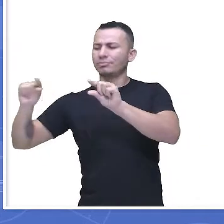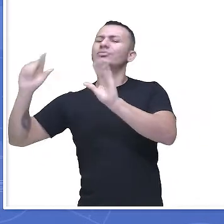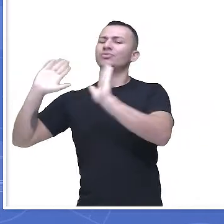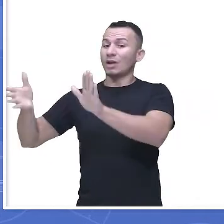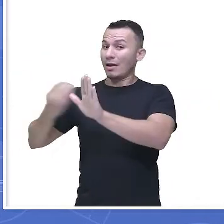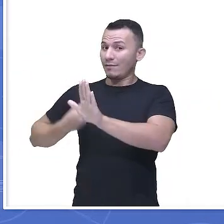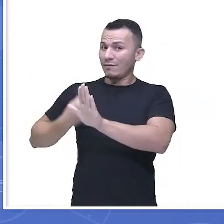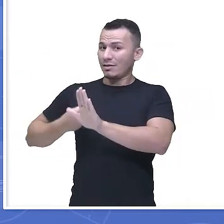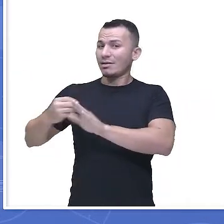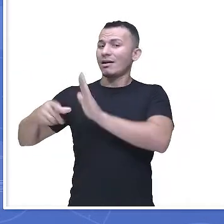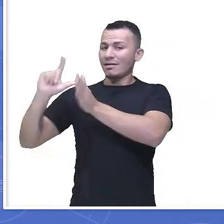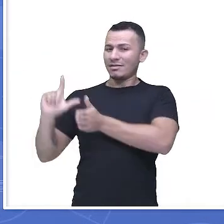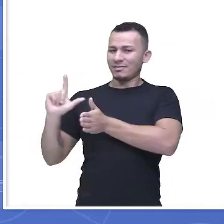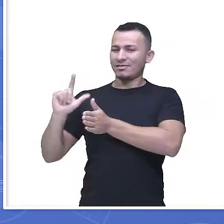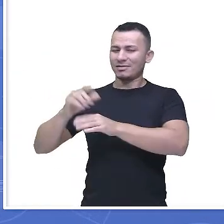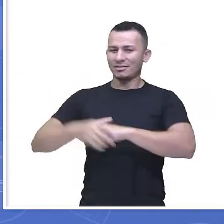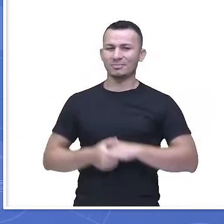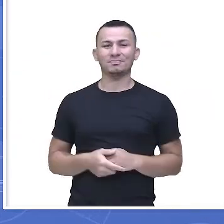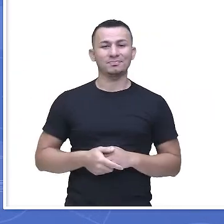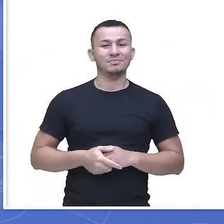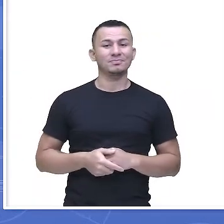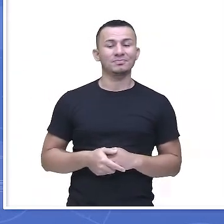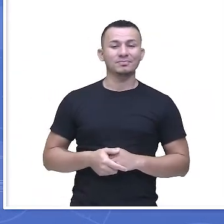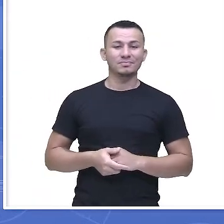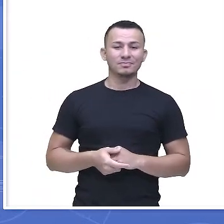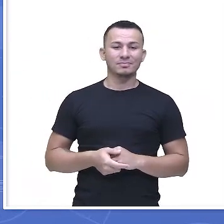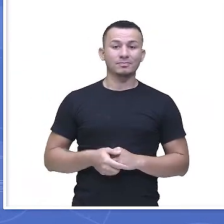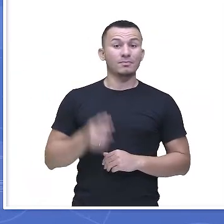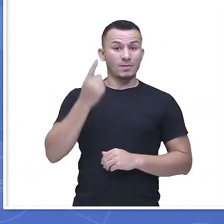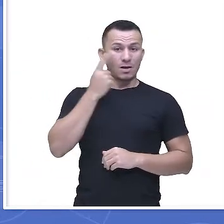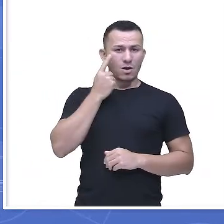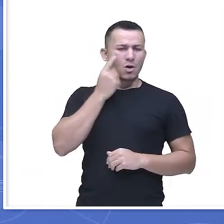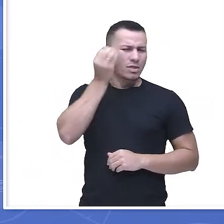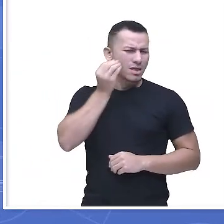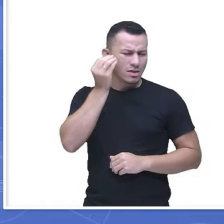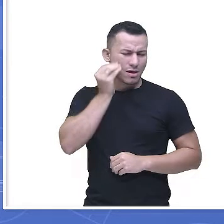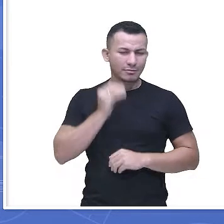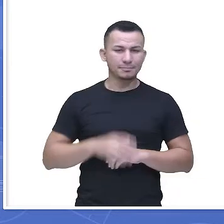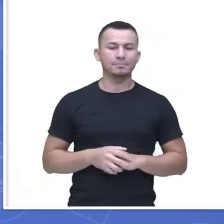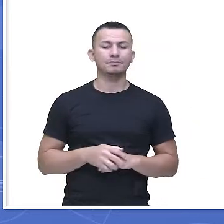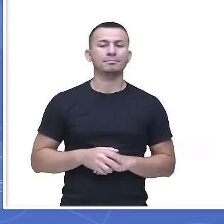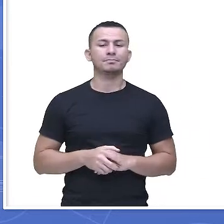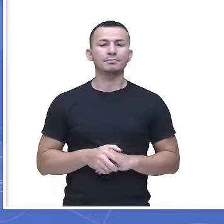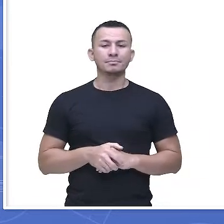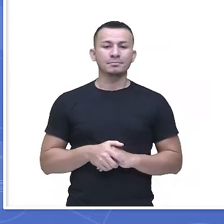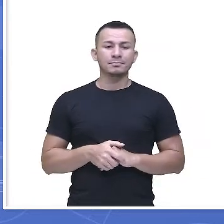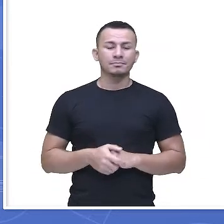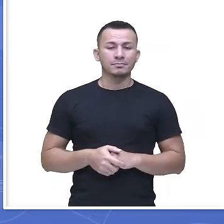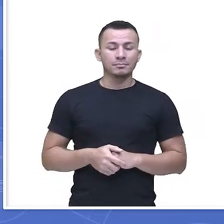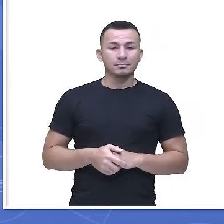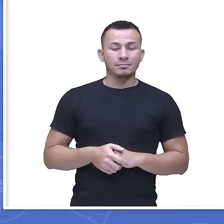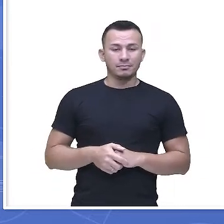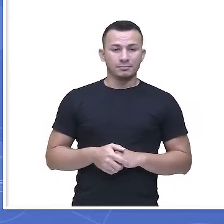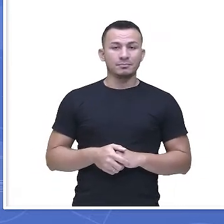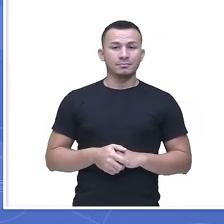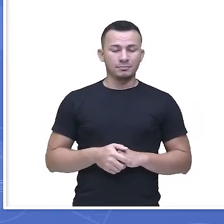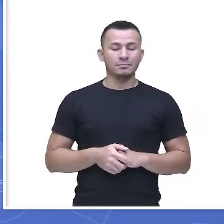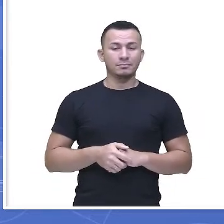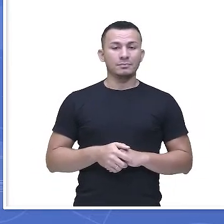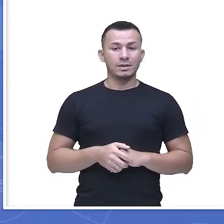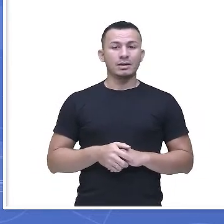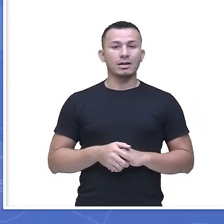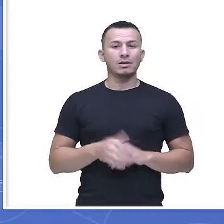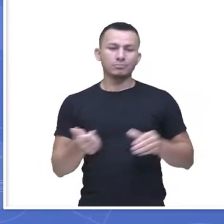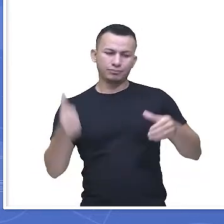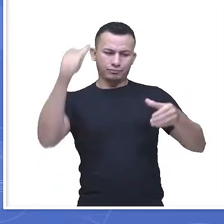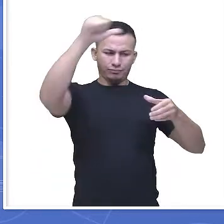pré-existentes. Olha aí o experimento de Pasteur. Ele fez o seguinte, ele pegou o caldo